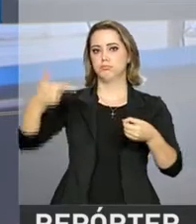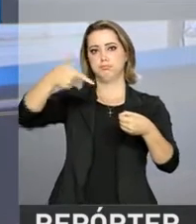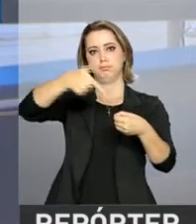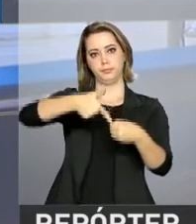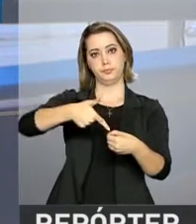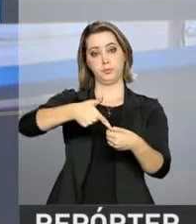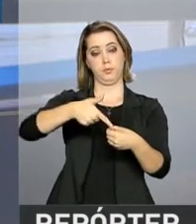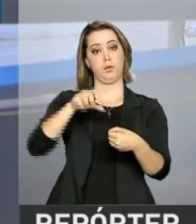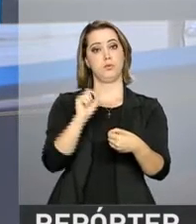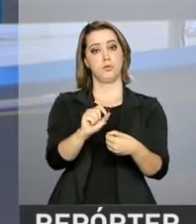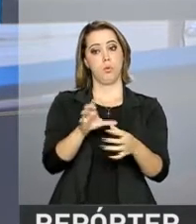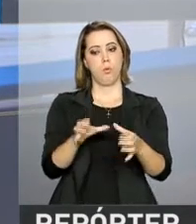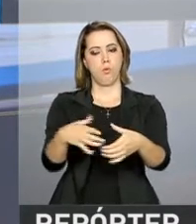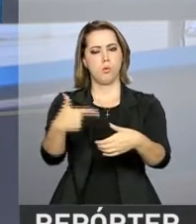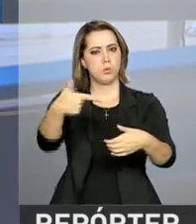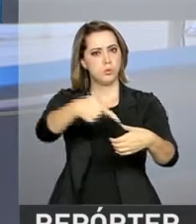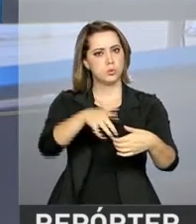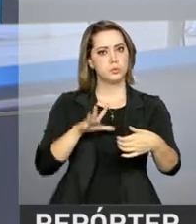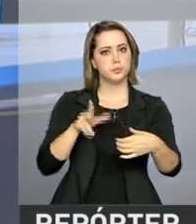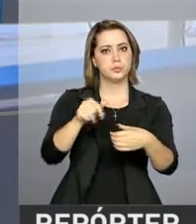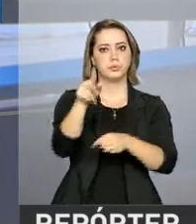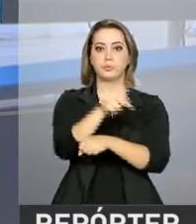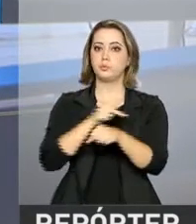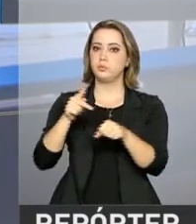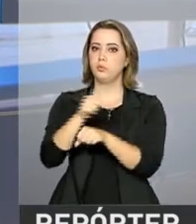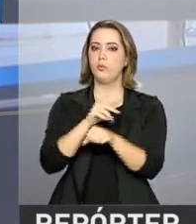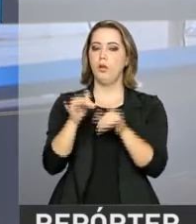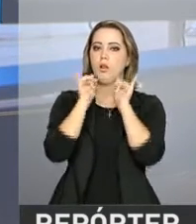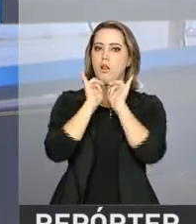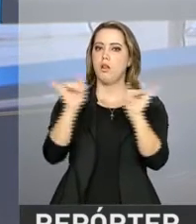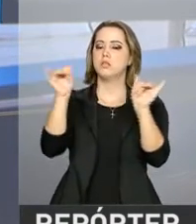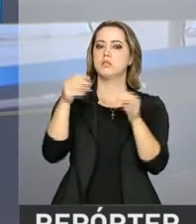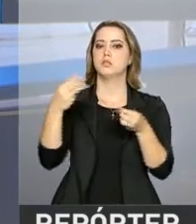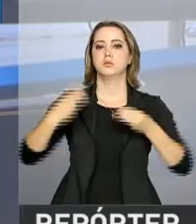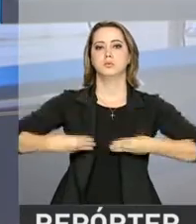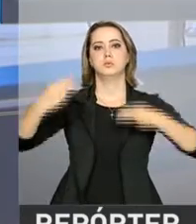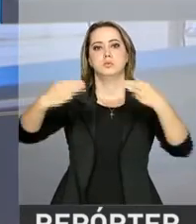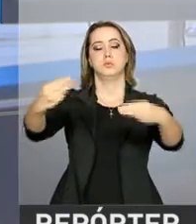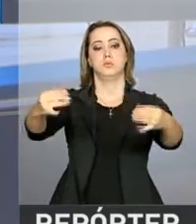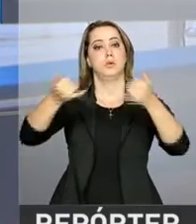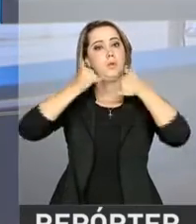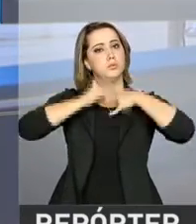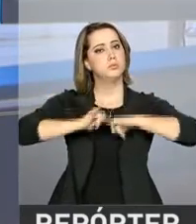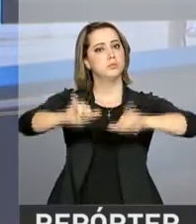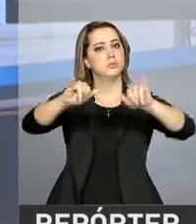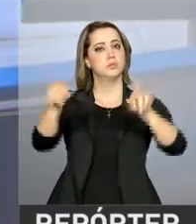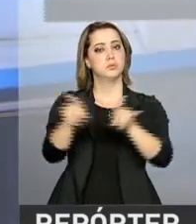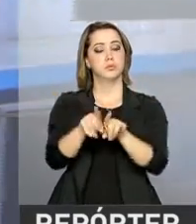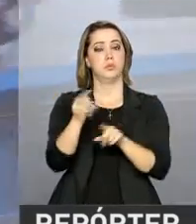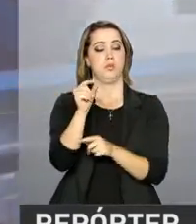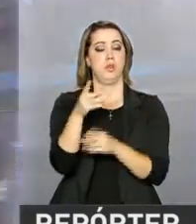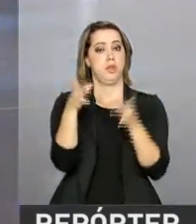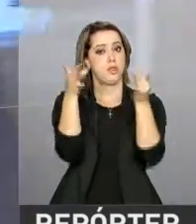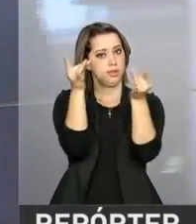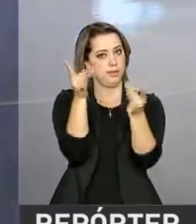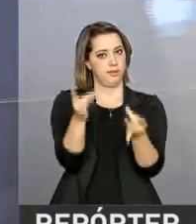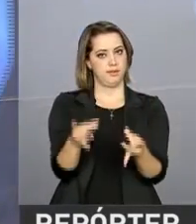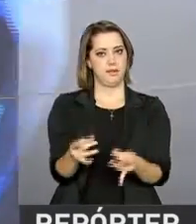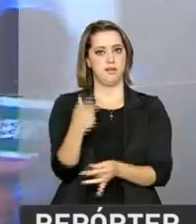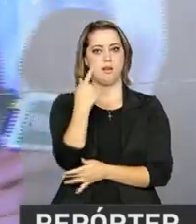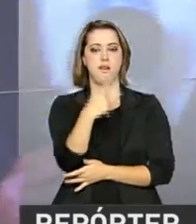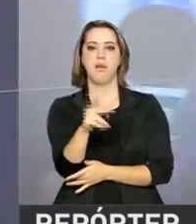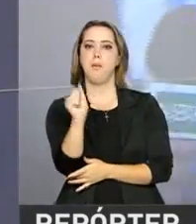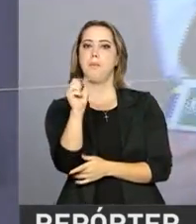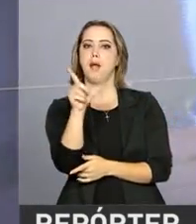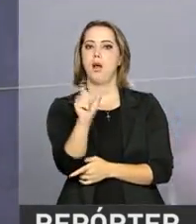setor de abastecimento de combustíveis em todo o país lançada pelo ministério de minas e energia que em conta os detalhes para a gente é o